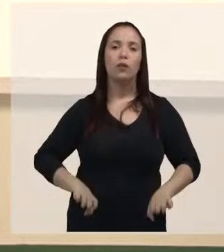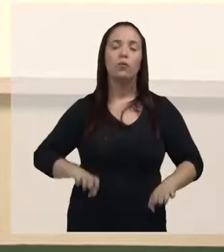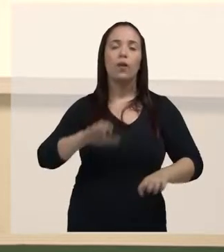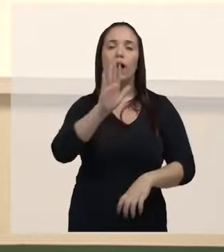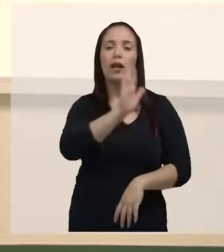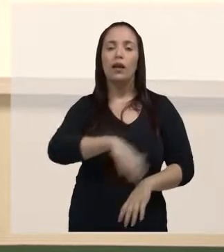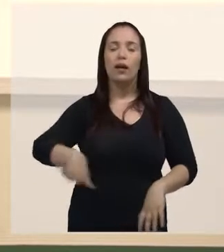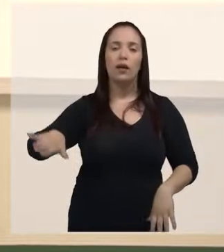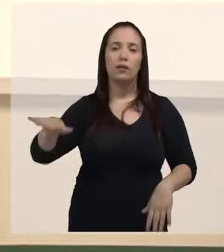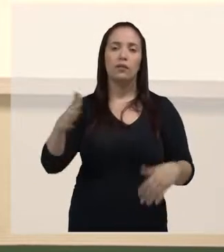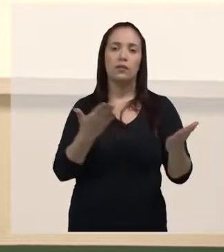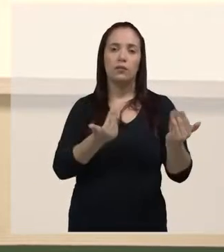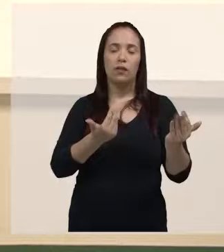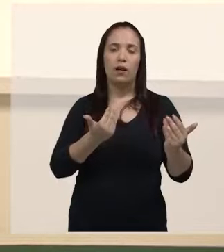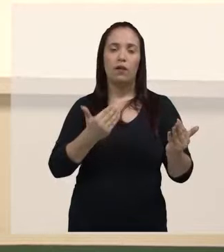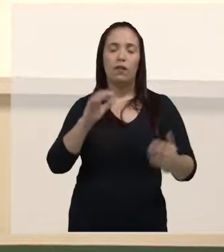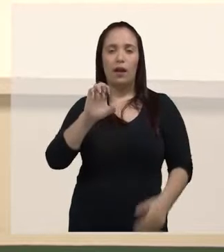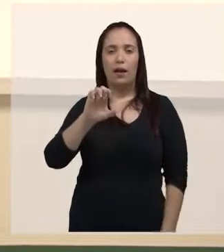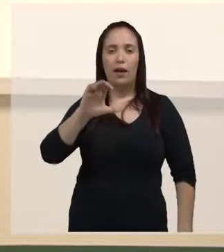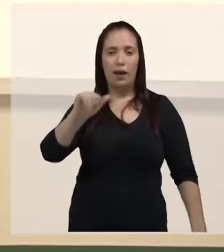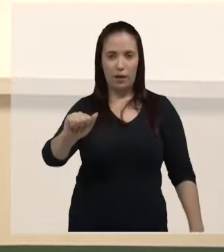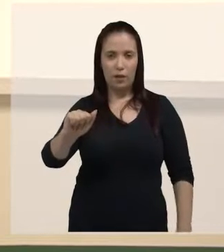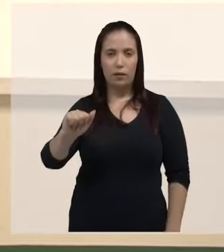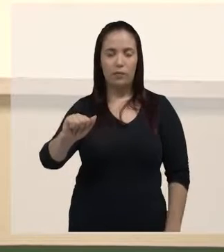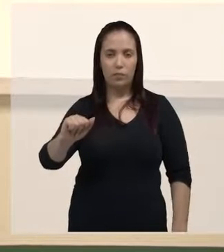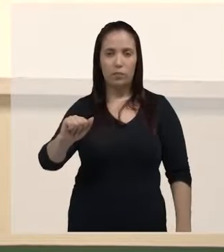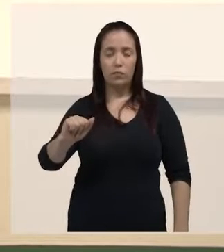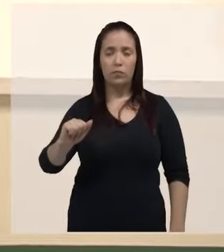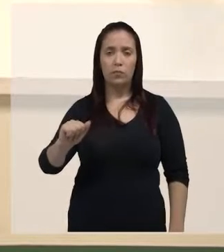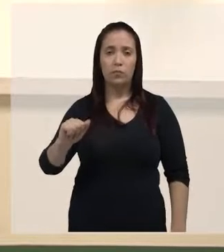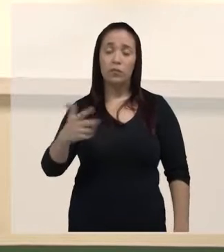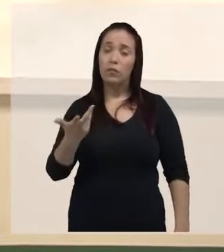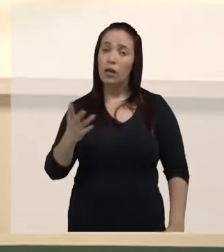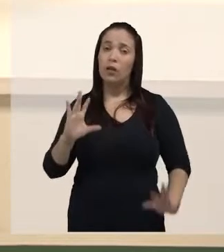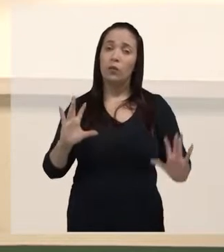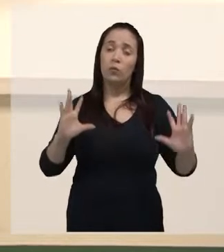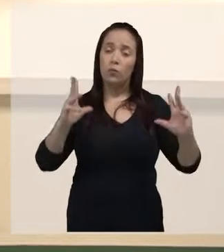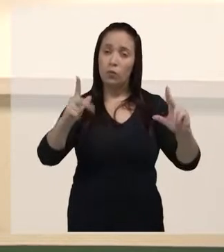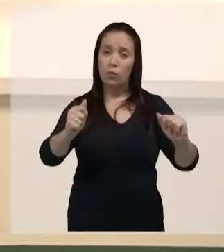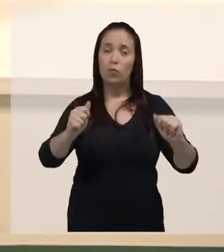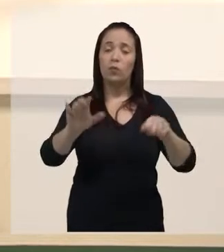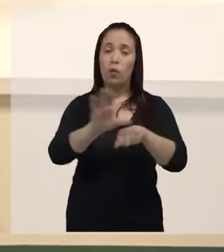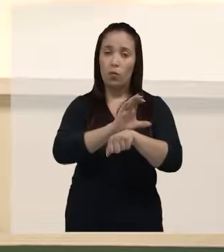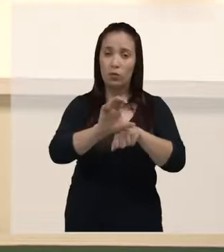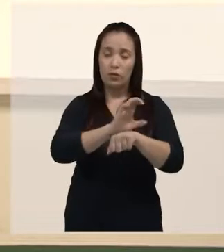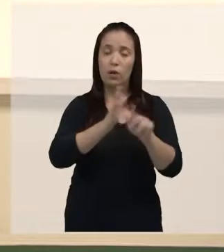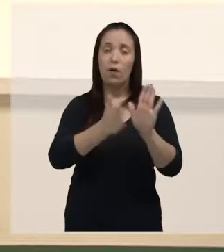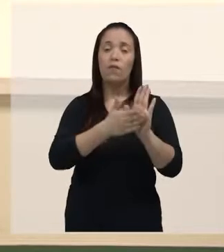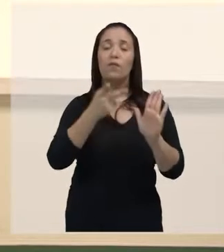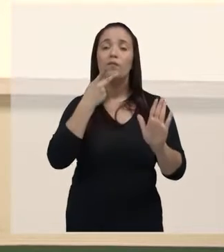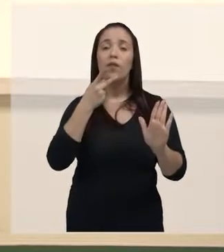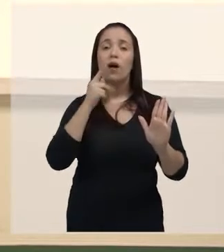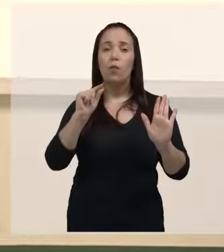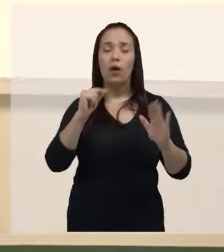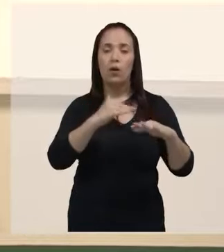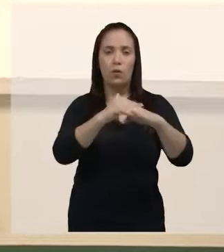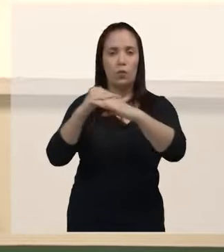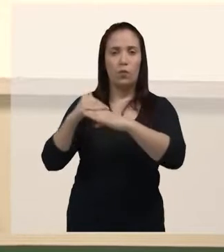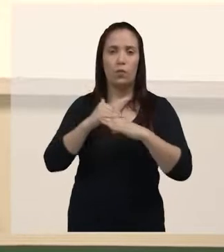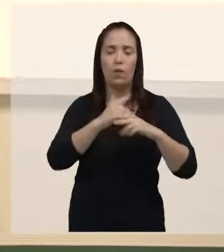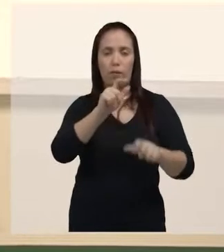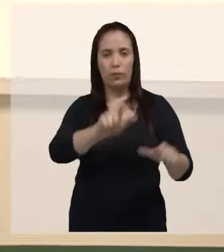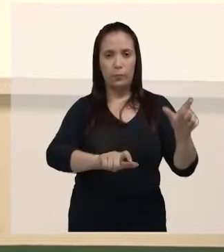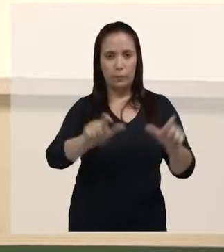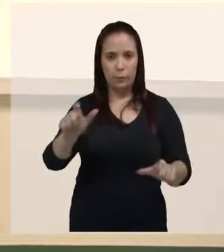Adolescente, que fugiu do Código Penal normal, que todo cidadão comum é levado ao juiz e à sentença judiciária. Perfeito,